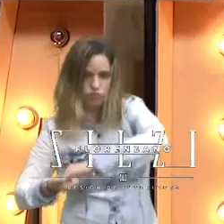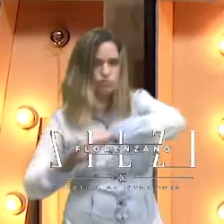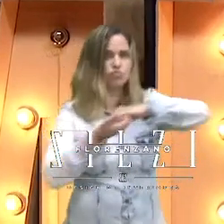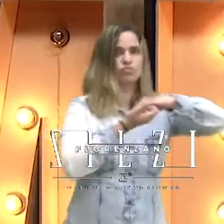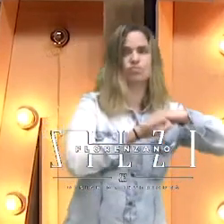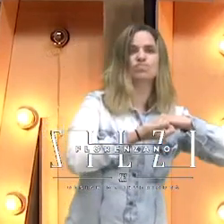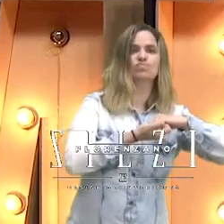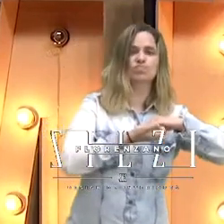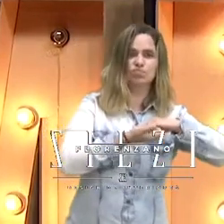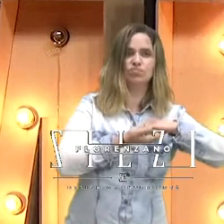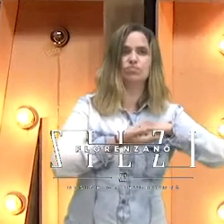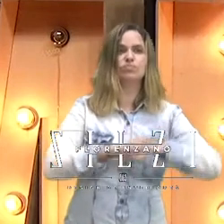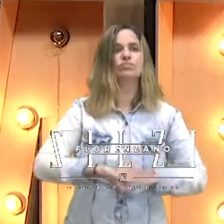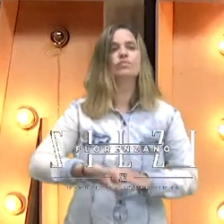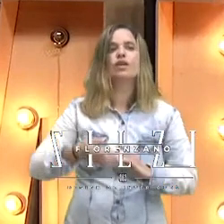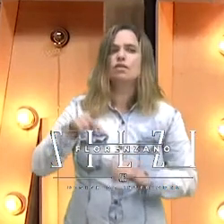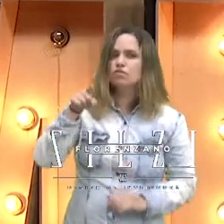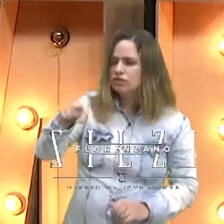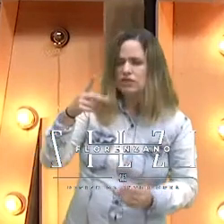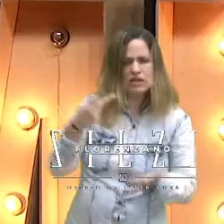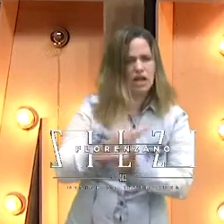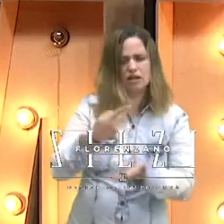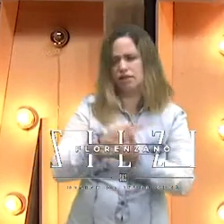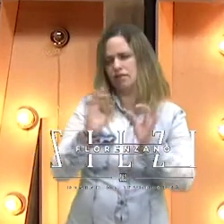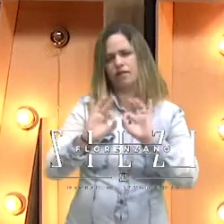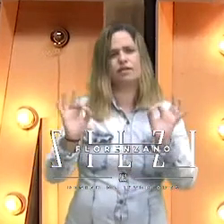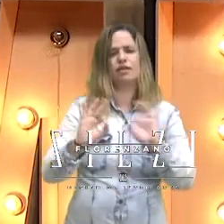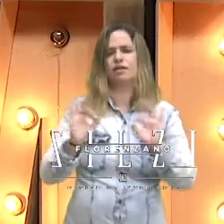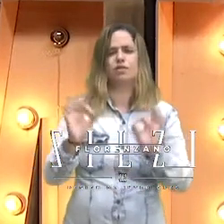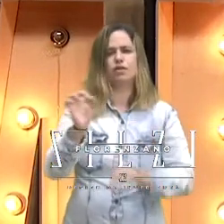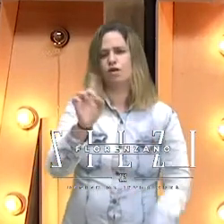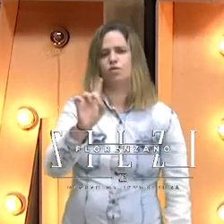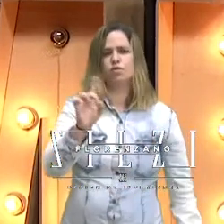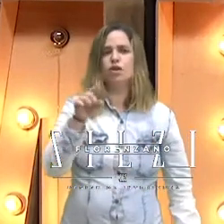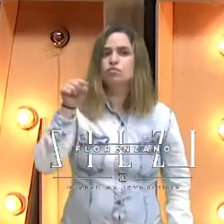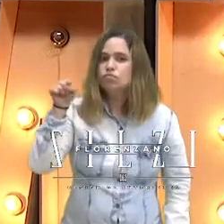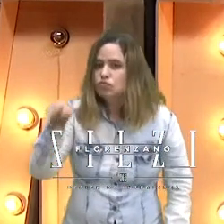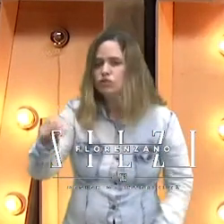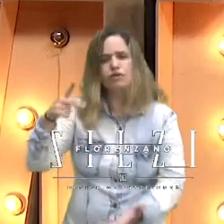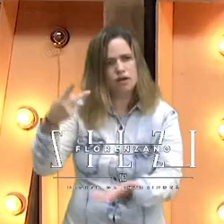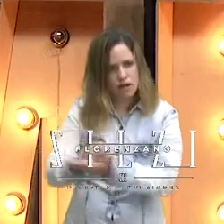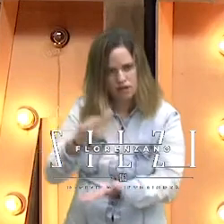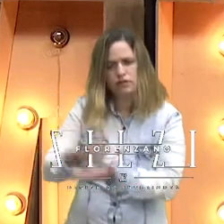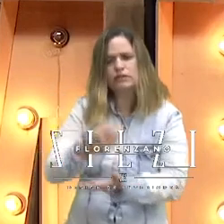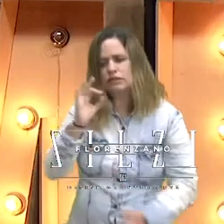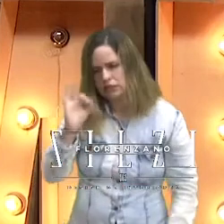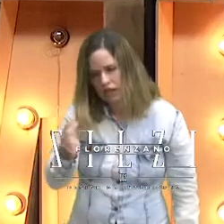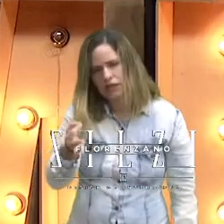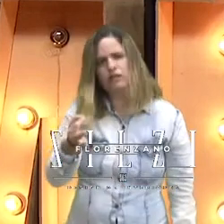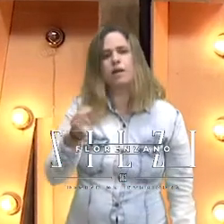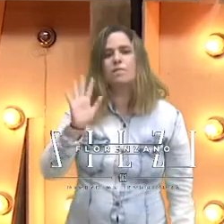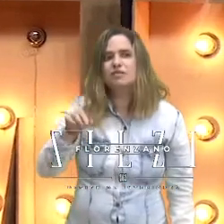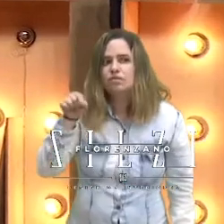você fracassou. Não vai dizer: olha, você errou, você fracassou. Olha, isso não foi legal. Porém, deixa eu te falar, você tem